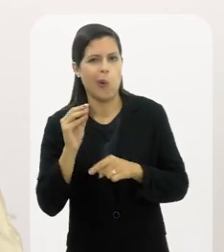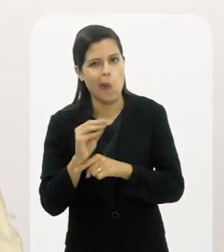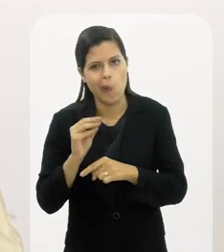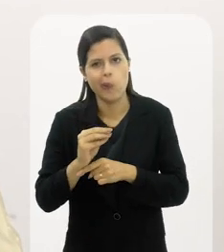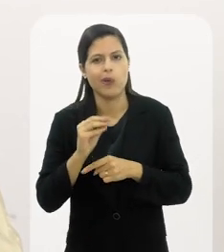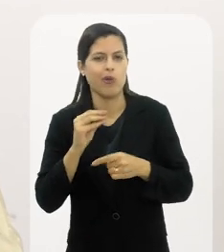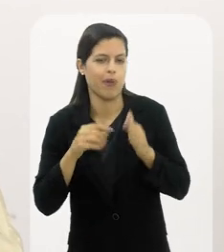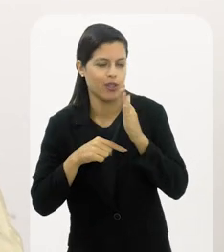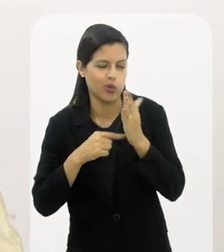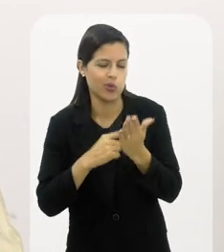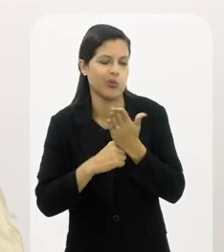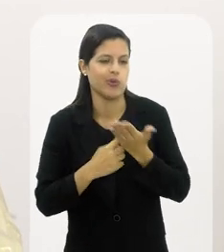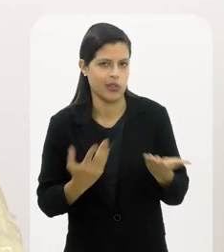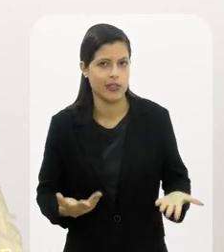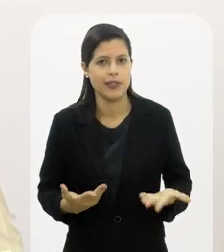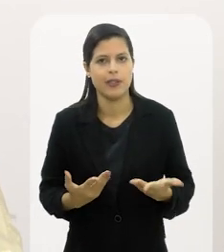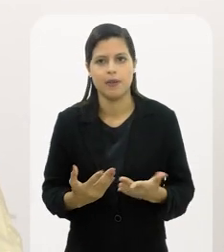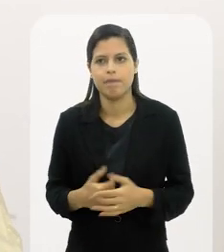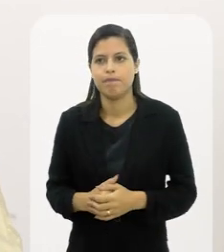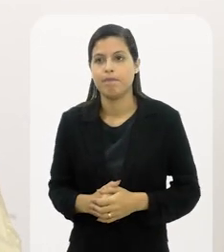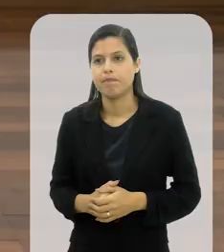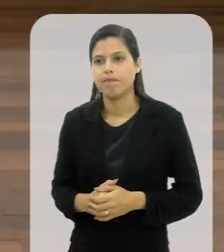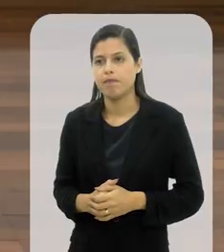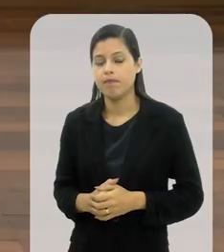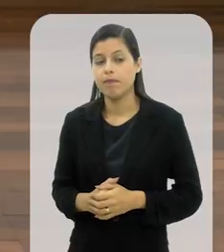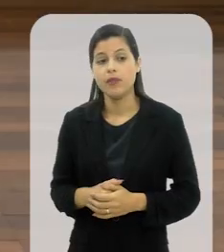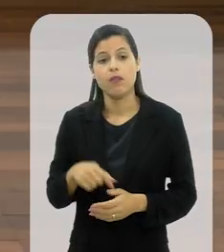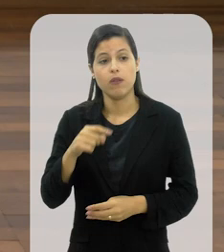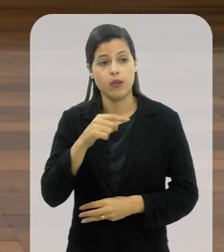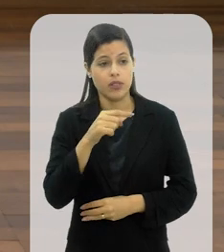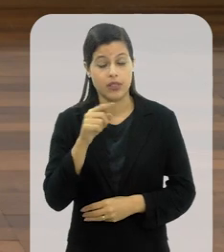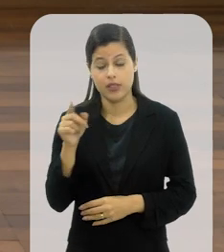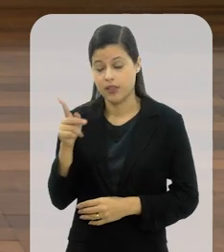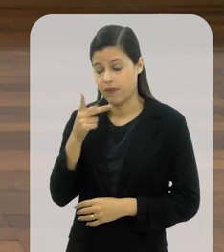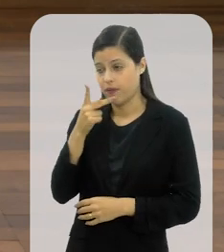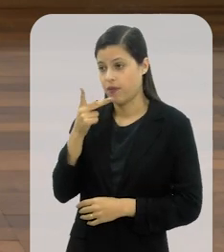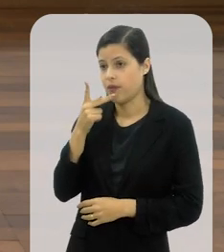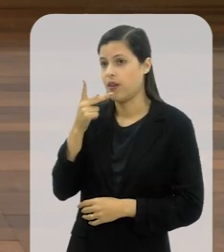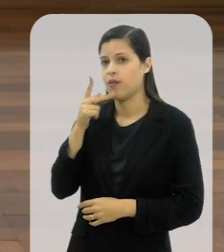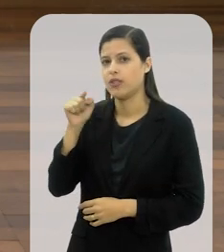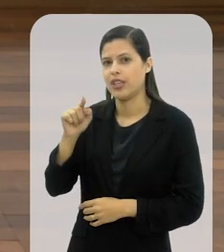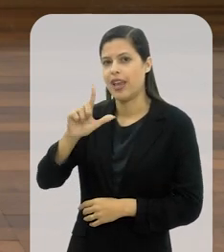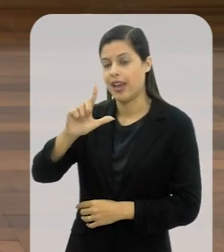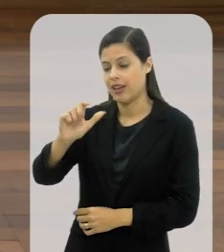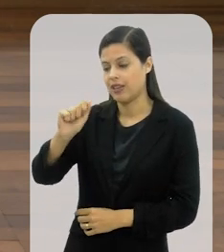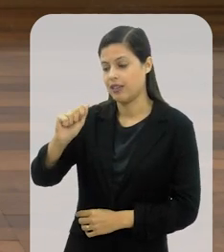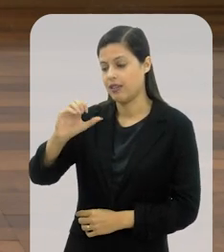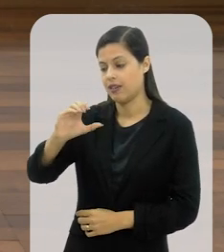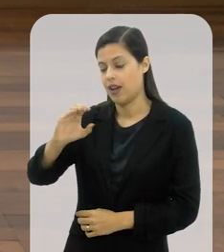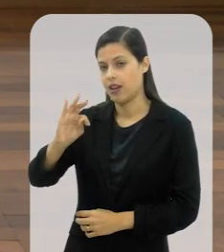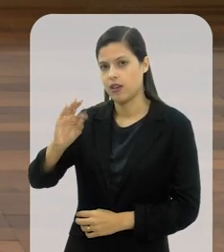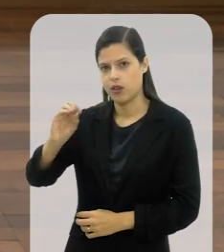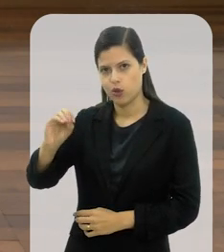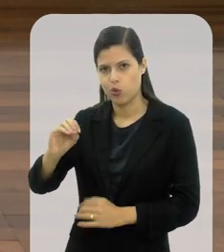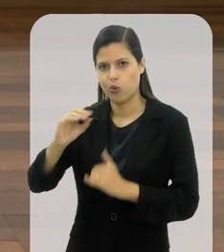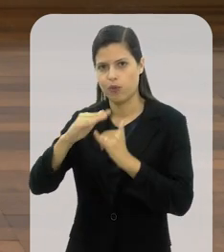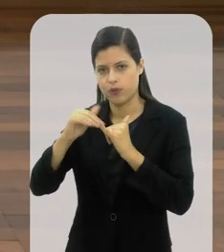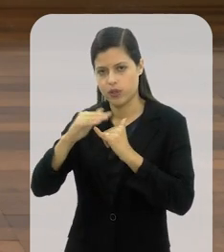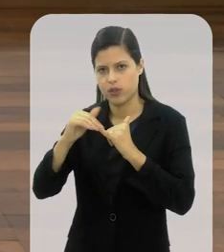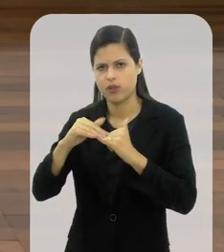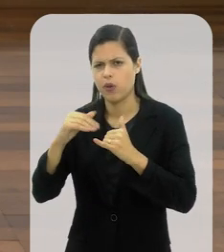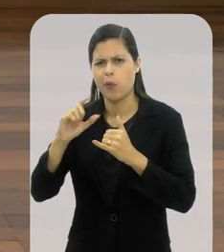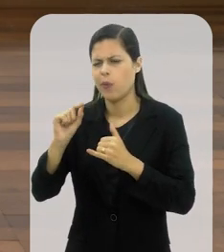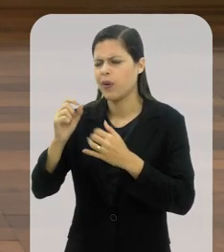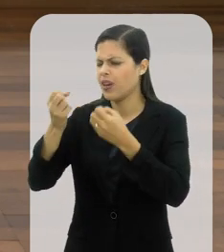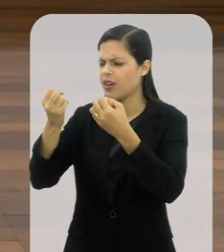eles gostam, entendeu? Como embora você, não sejam, como né? Como você costuma dizer, você é lacto-vegetariana. É. Então, explicando para o